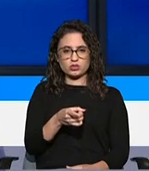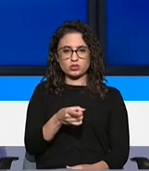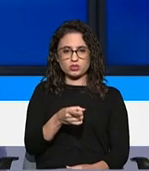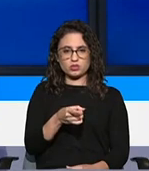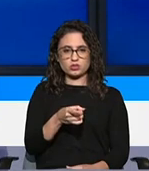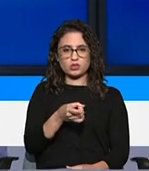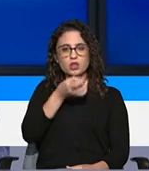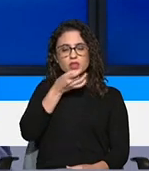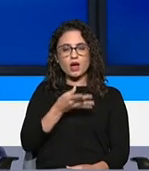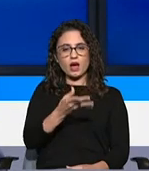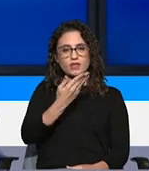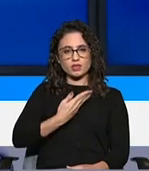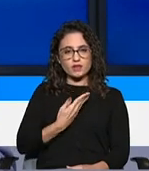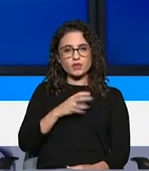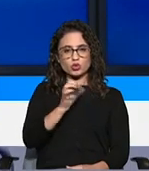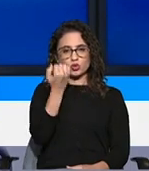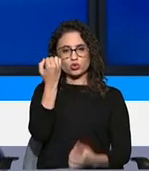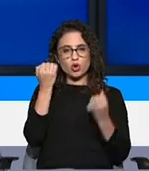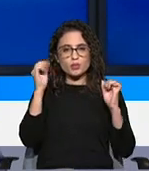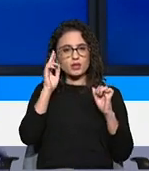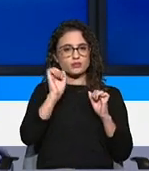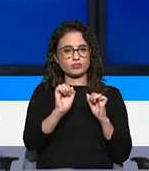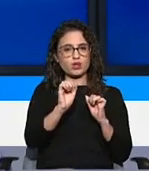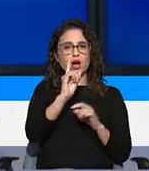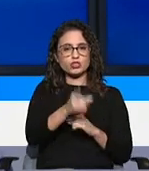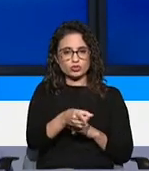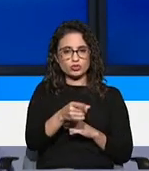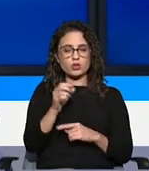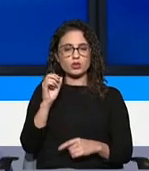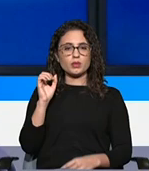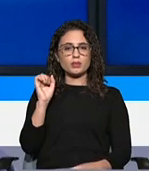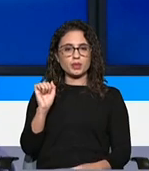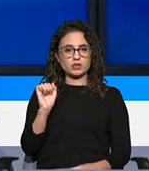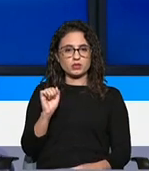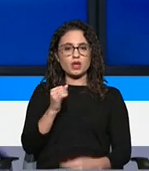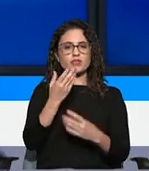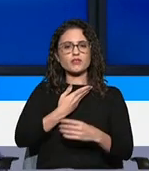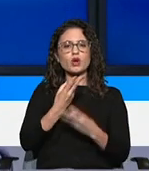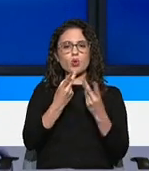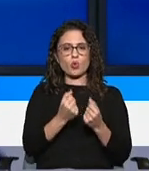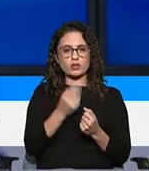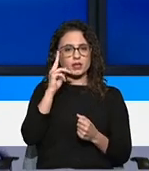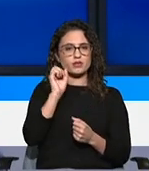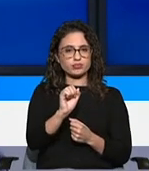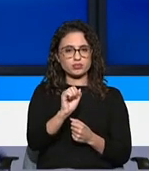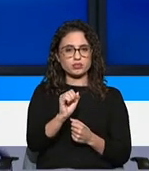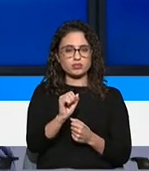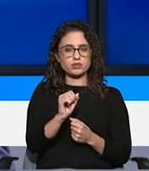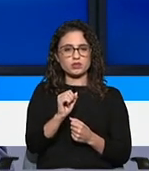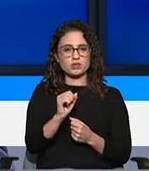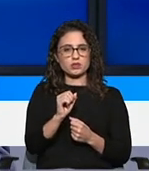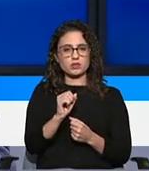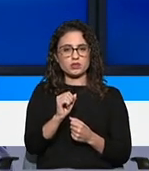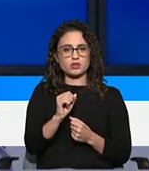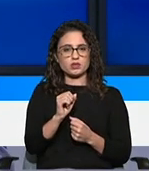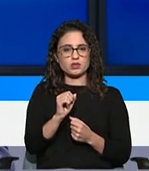perdoaram a dívida da regão autónoma de madeira foram os governos do parti socialista quantas dívidas da madeira que o PSD perdoou quantas dívidas é